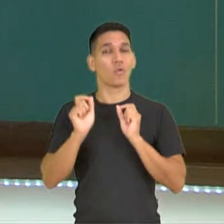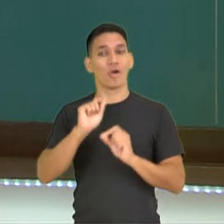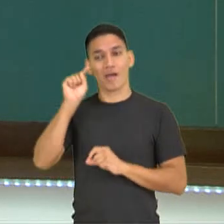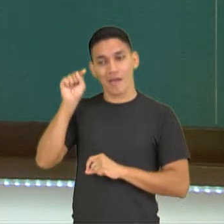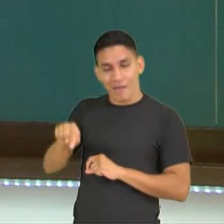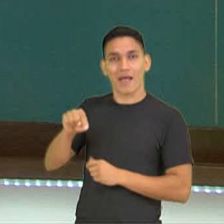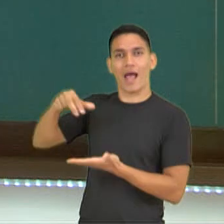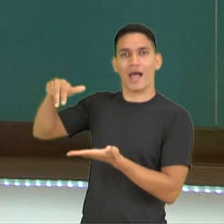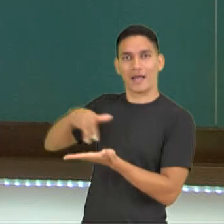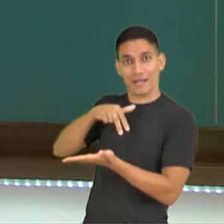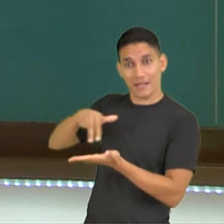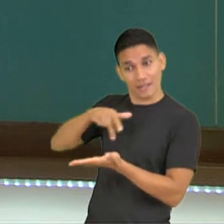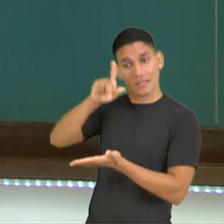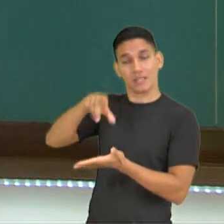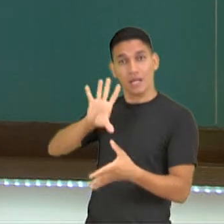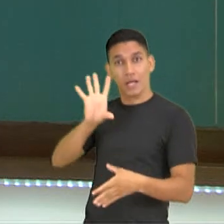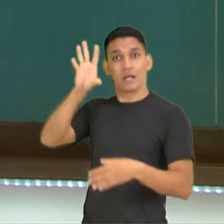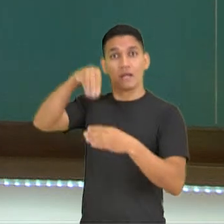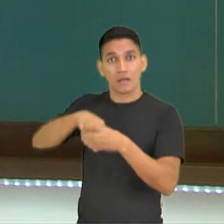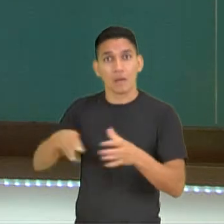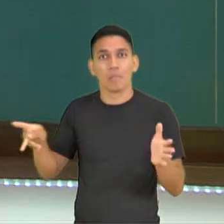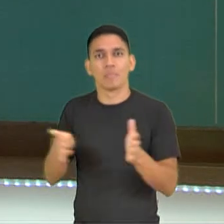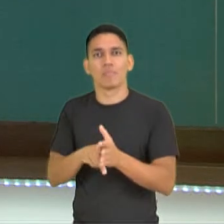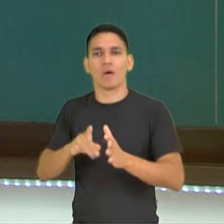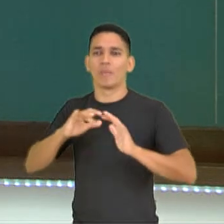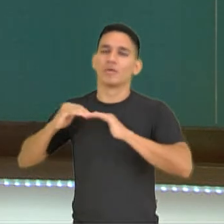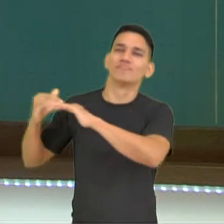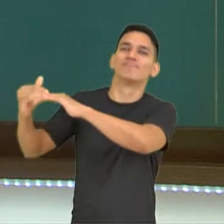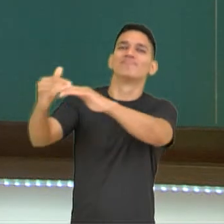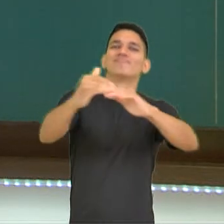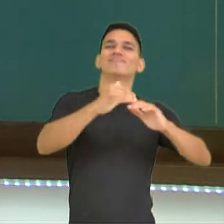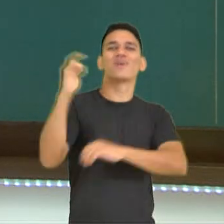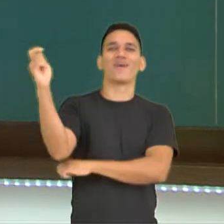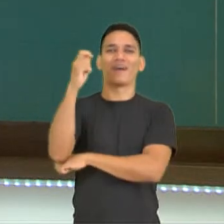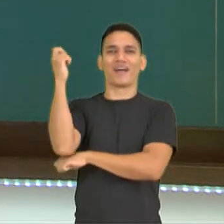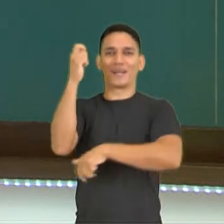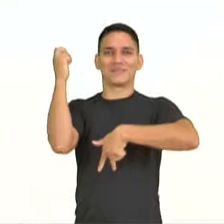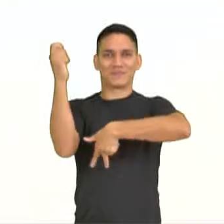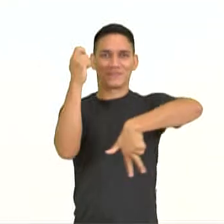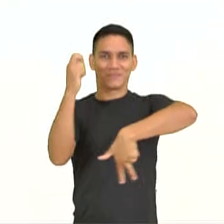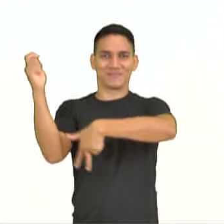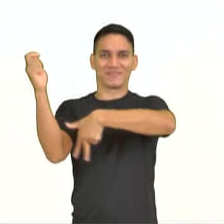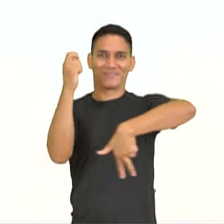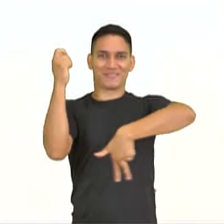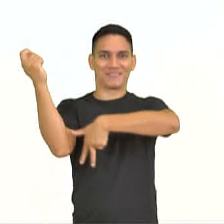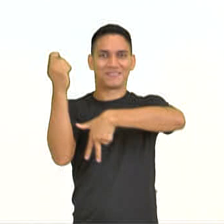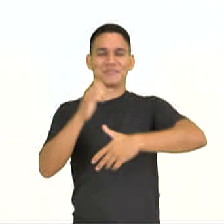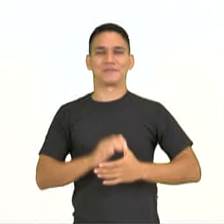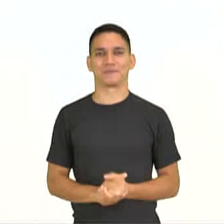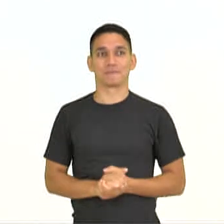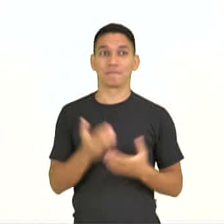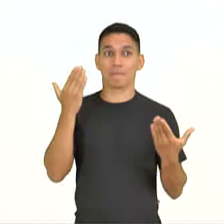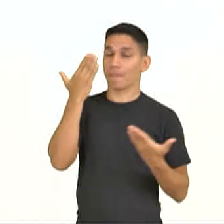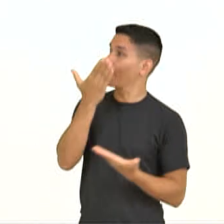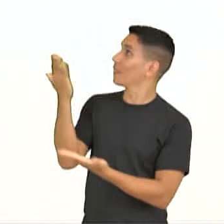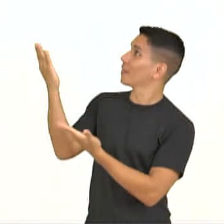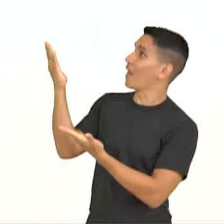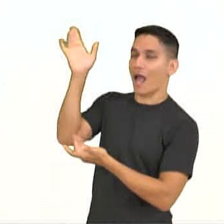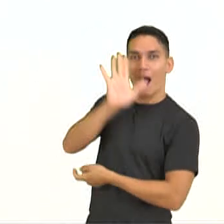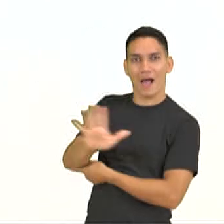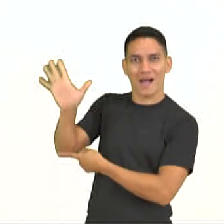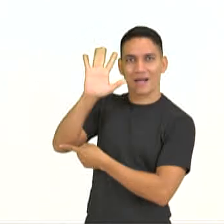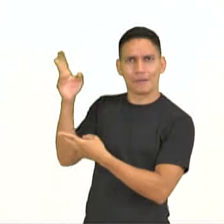essas danças fazem parte do rico universo das danças gaúchas. Nessa imagem, a gente já consegue